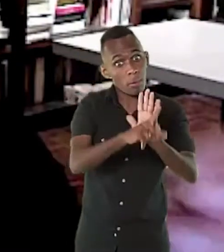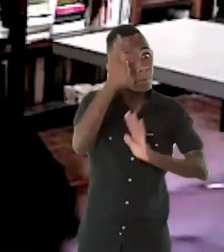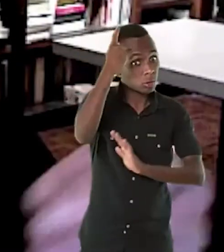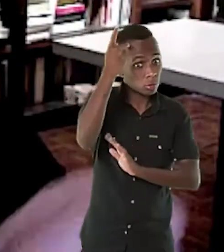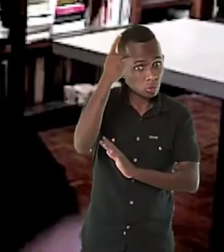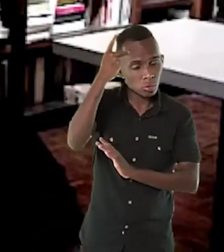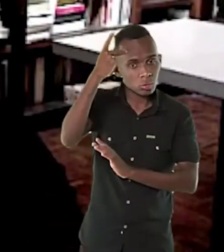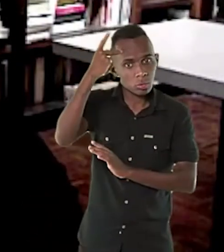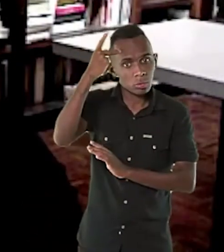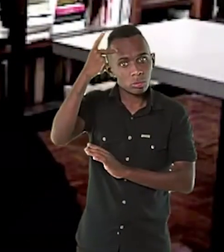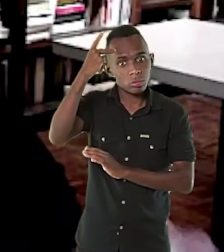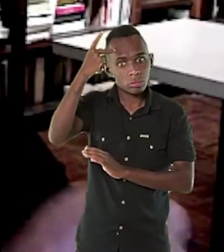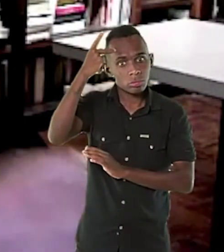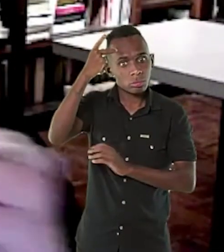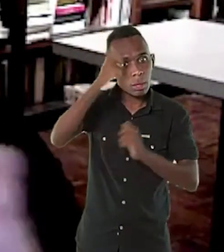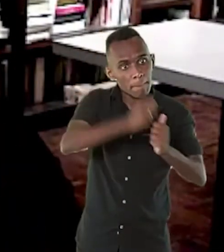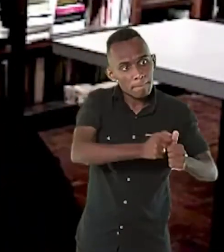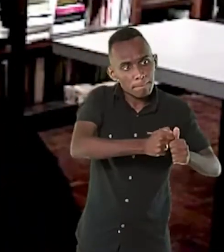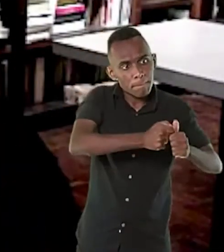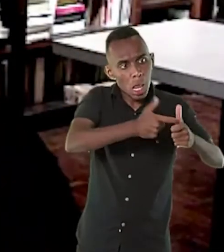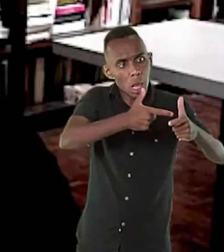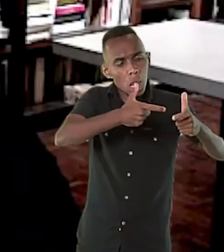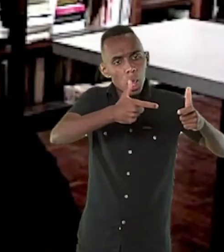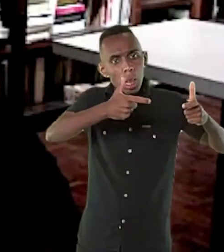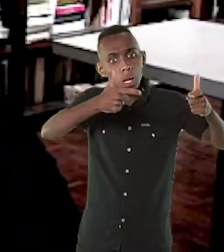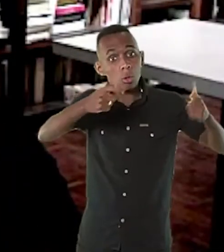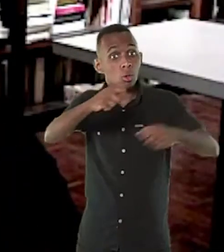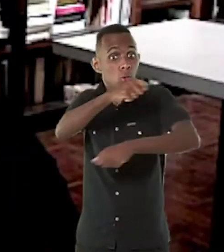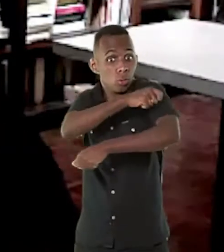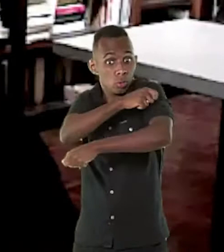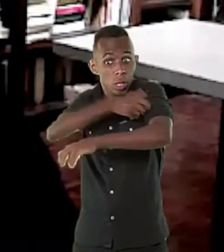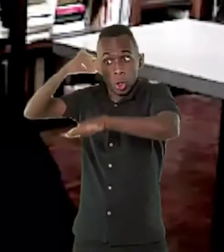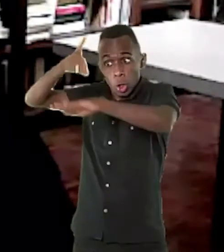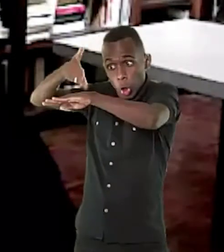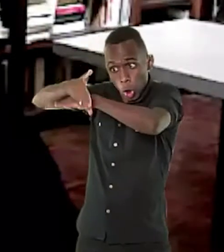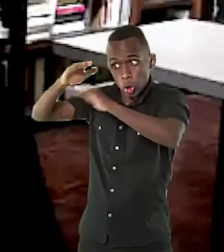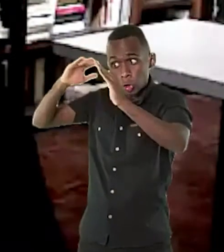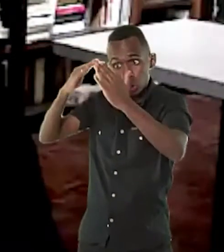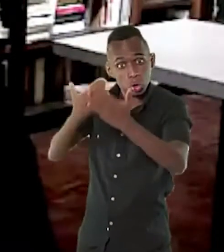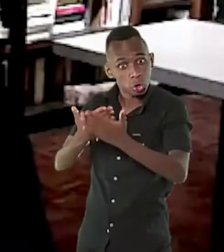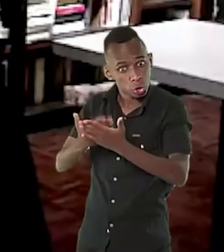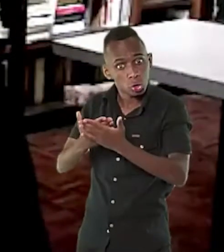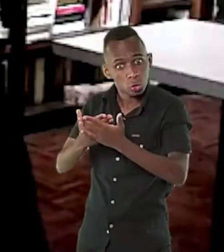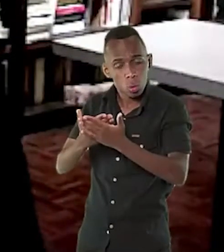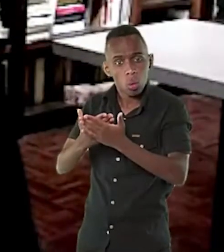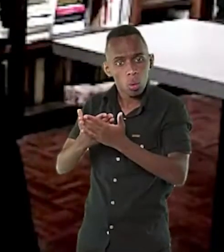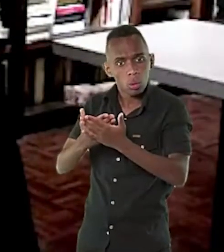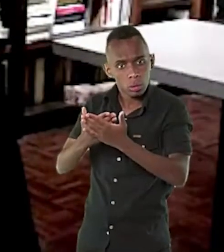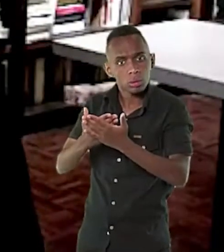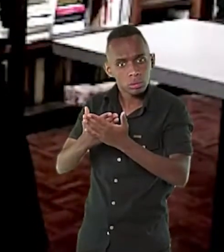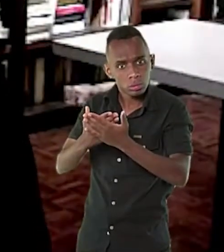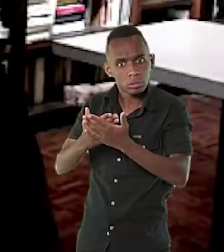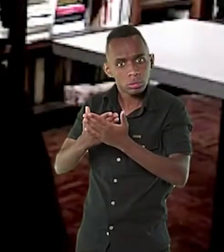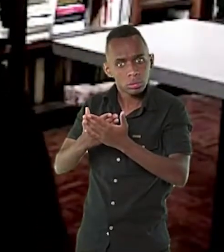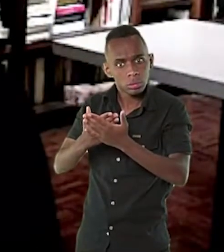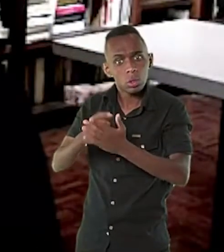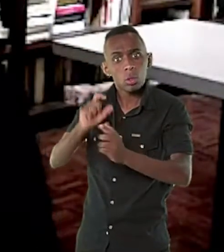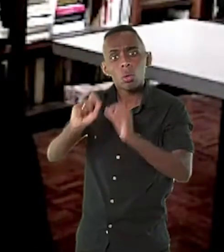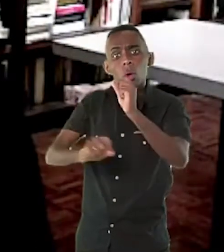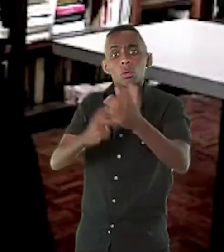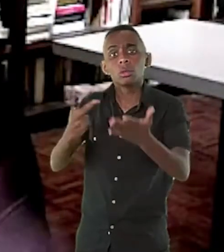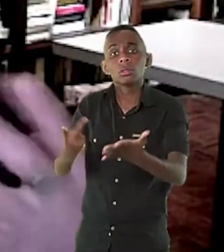né? Onde os estudantes ocuparam as escolas, criando uma situação onde você vê assim,